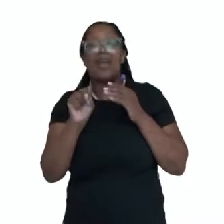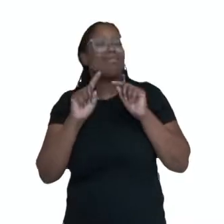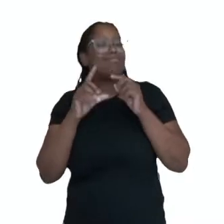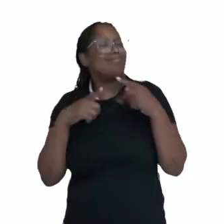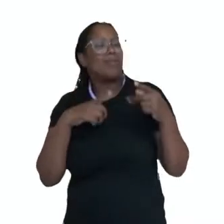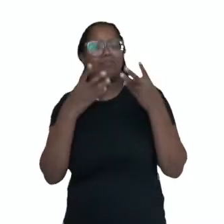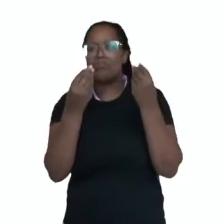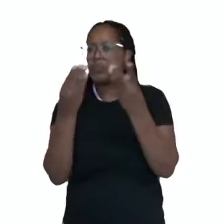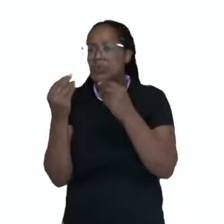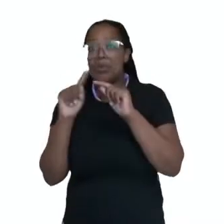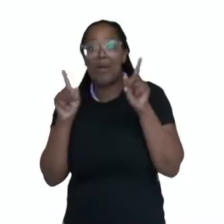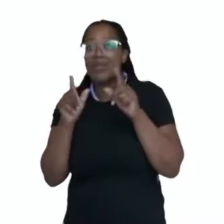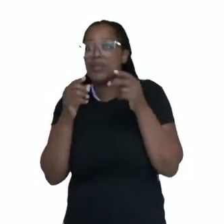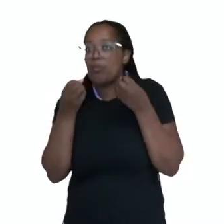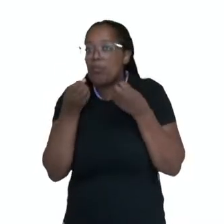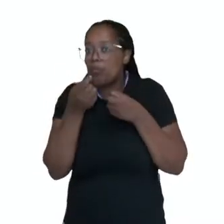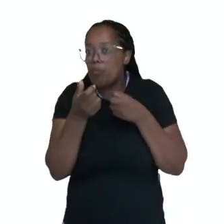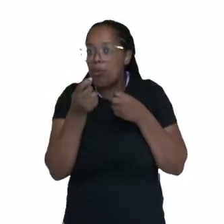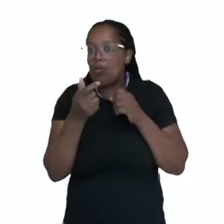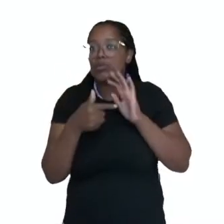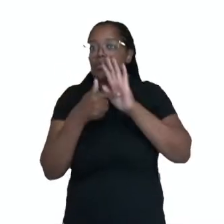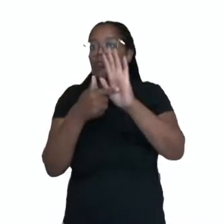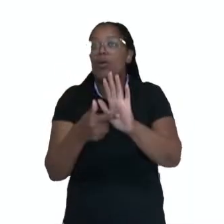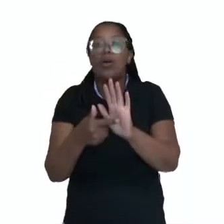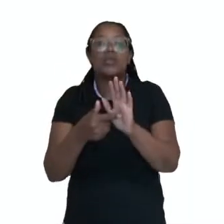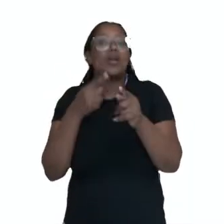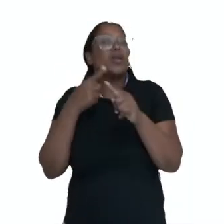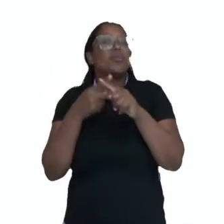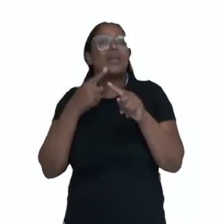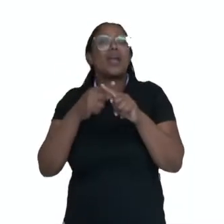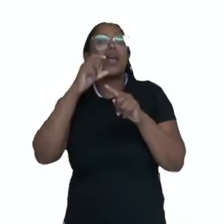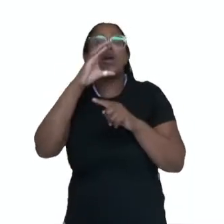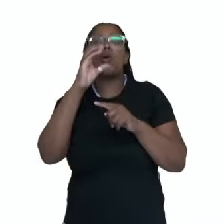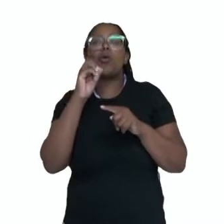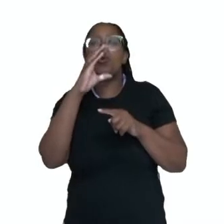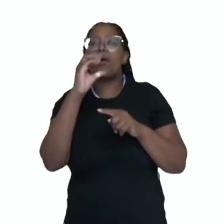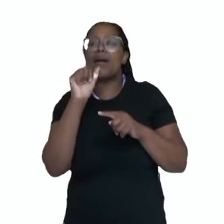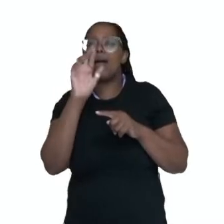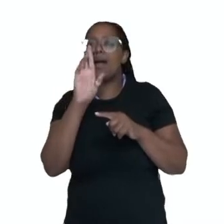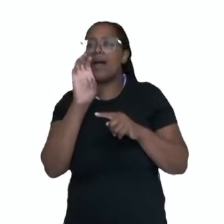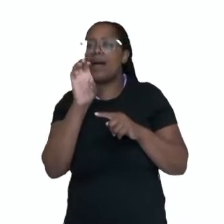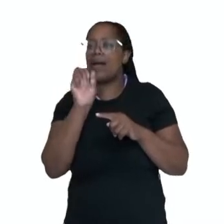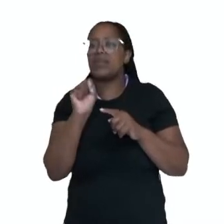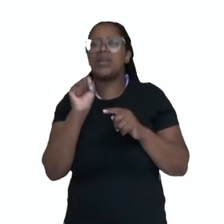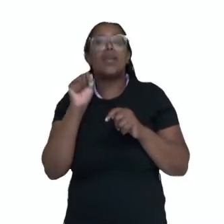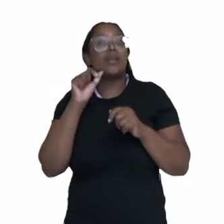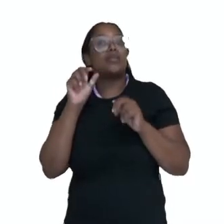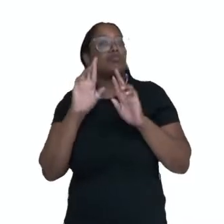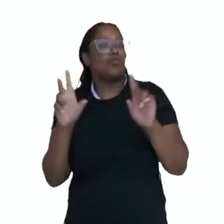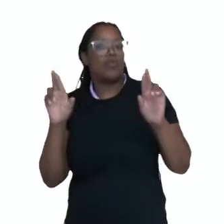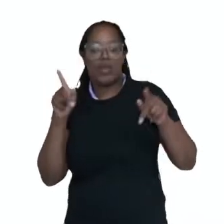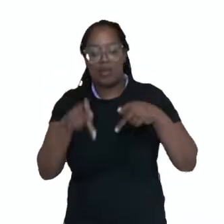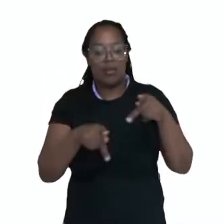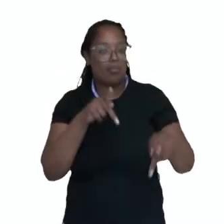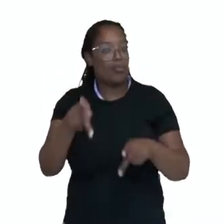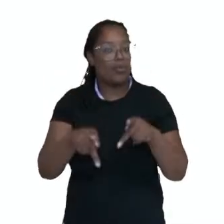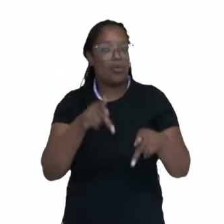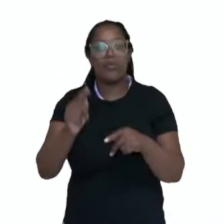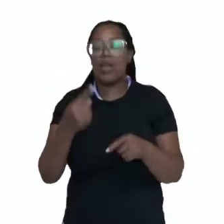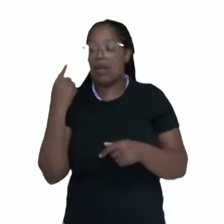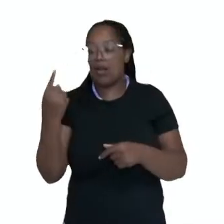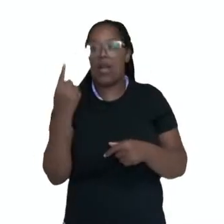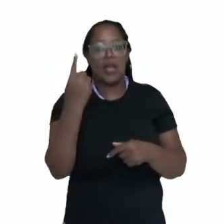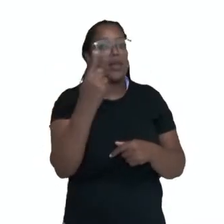tão profundamente os povos nativos do que os cocares. Os cocares variam de povo para povo e cada um